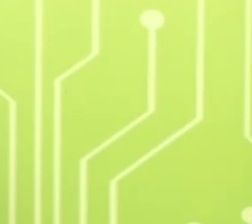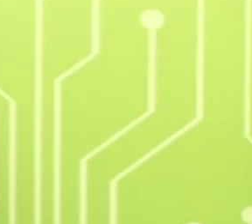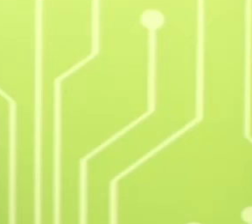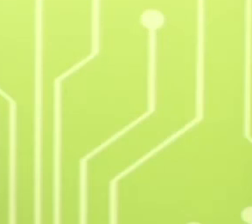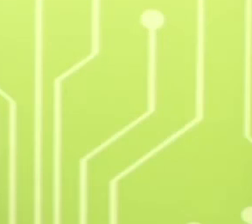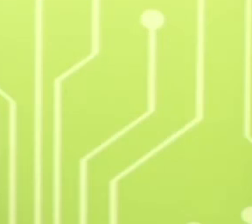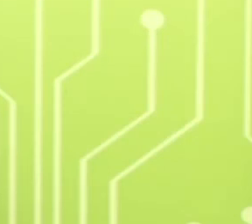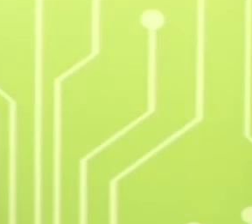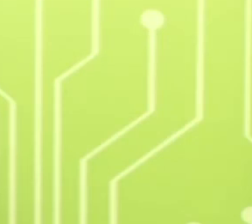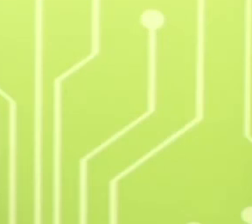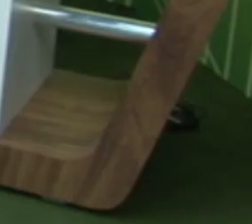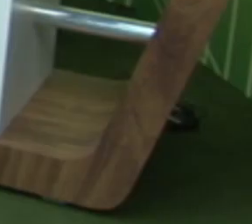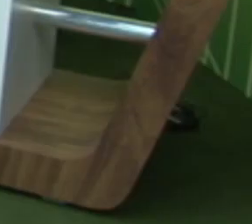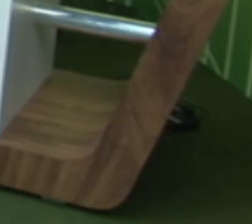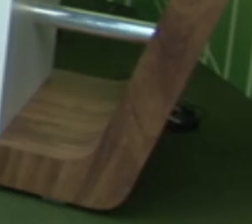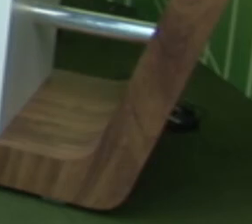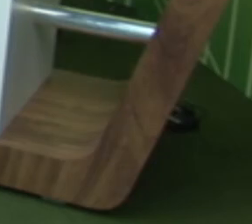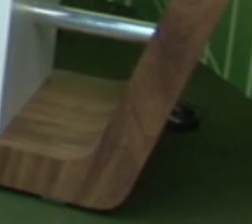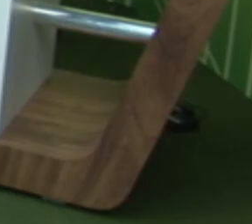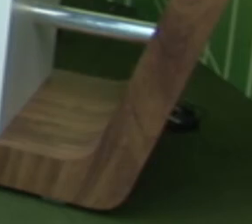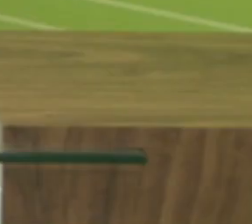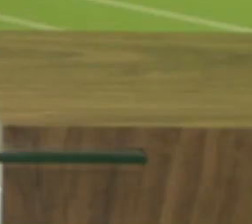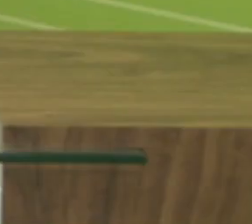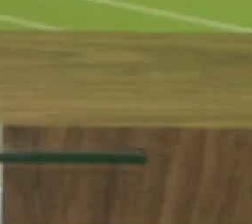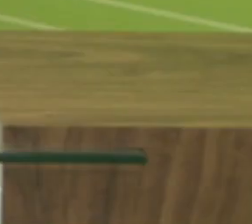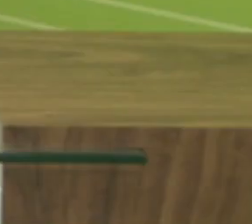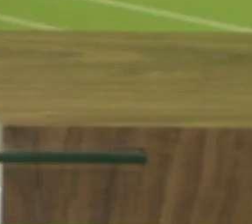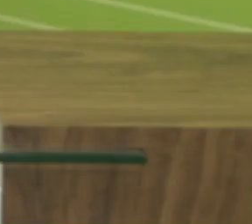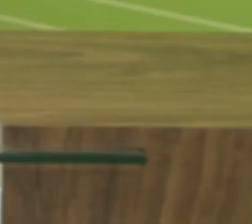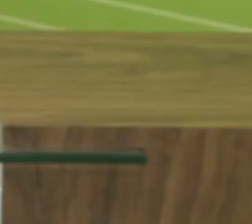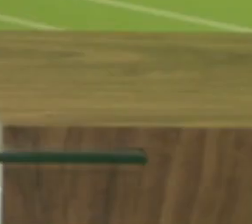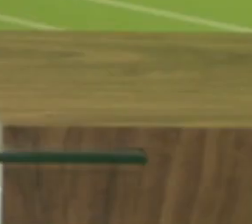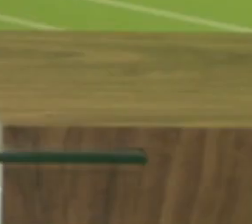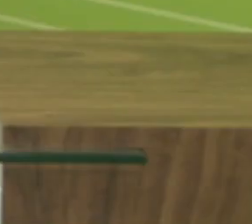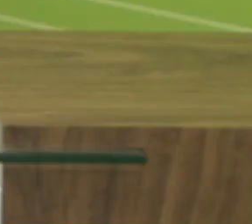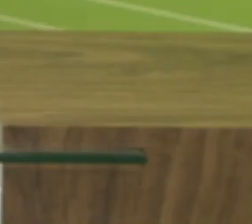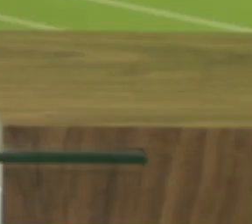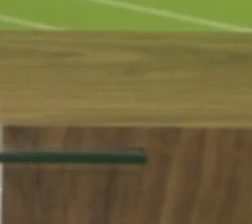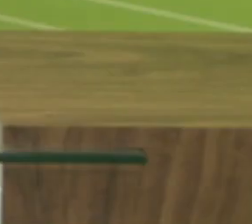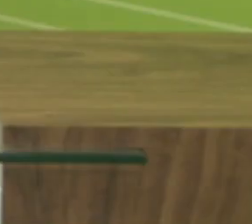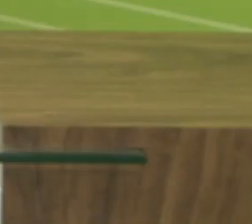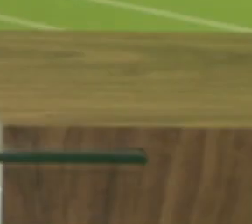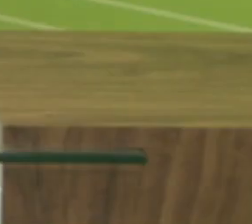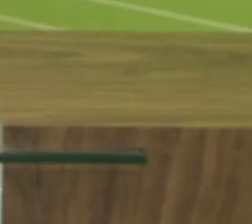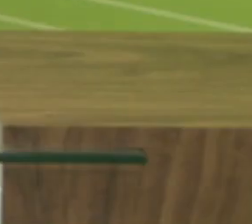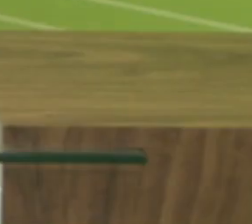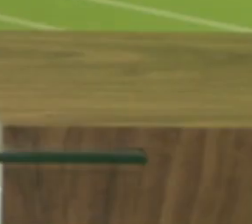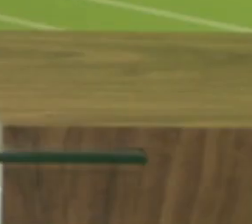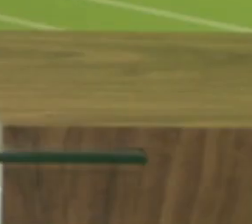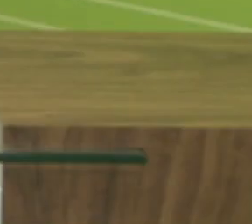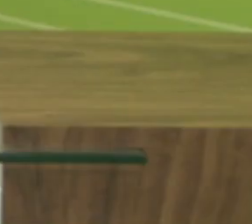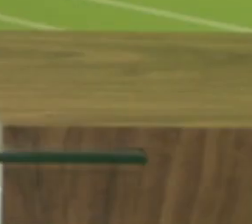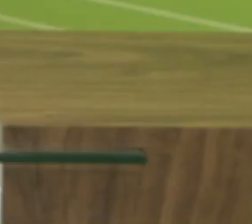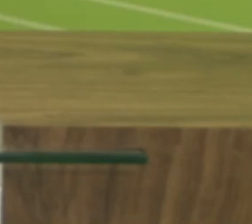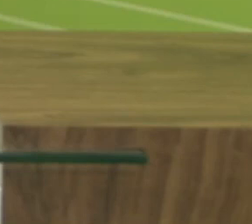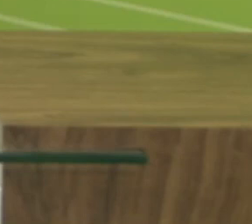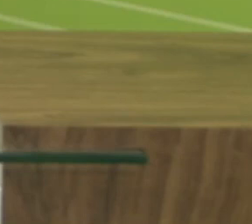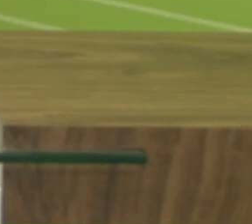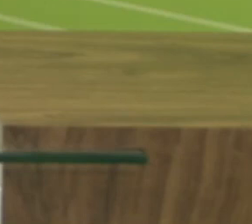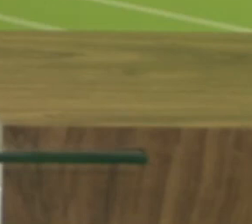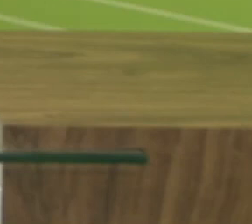questão, a gente teve respostas da questão 1? Bastante resposta. Alunos, o Marcos e o Adelson de Espigão do Oeste, o Renan